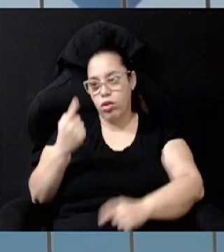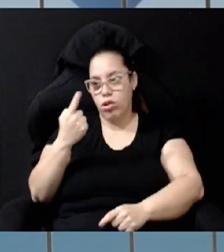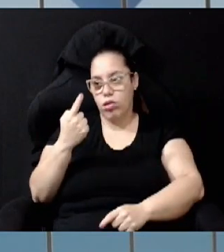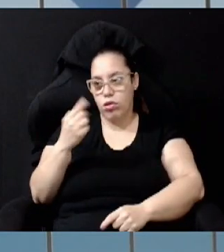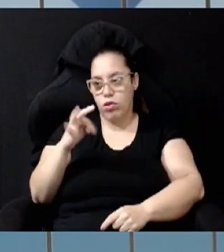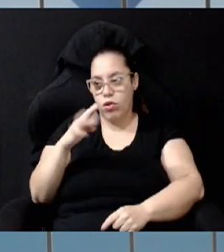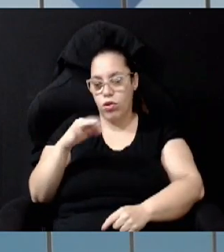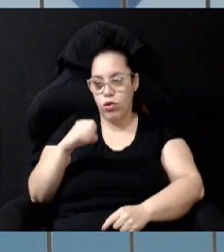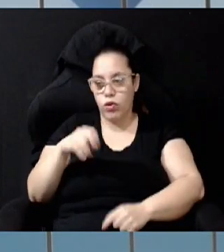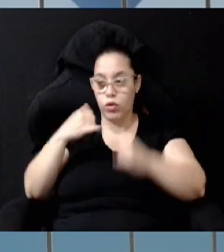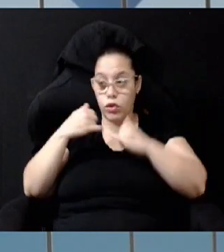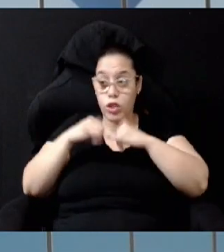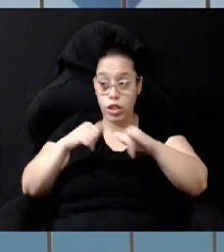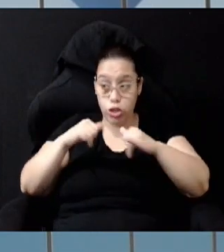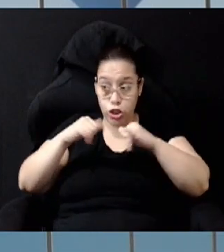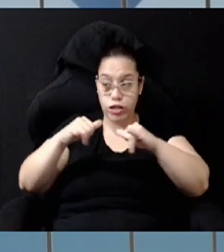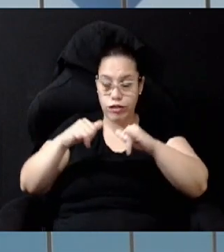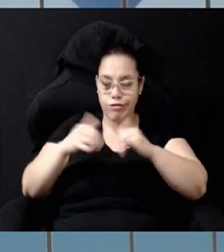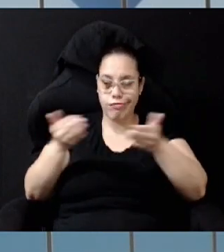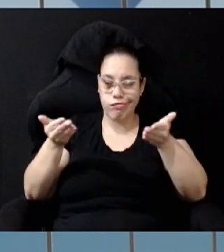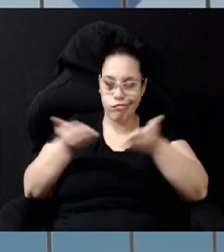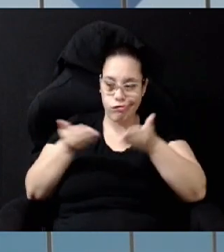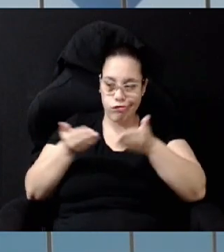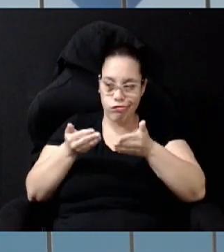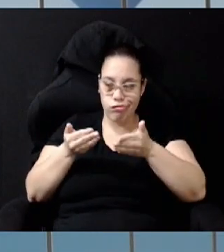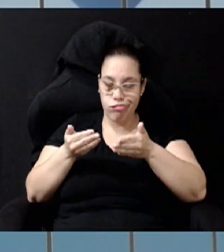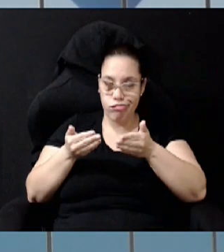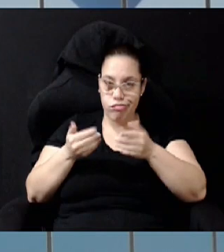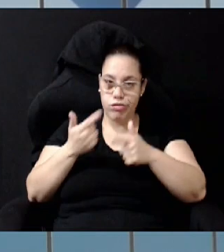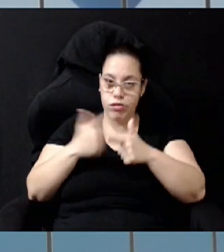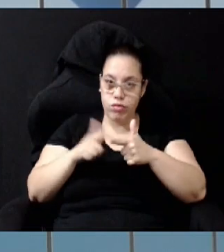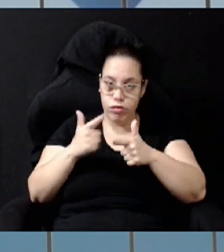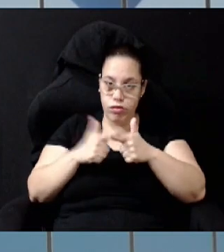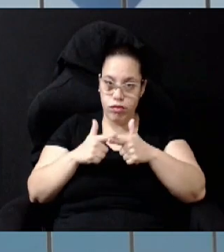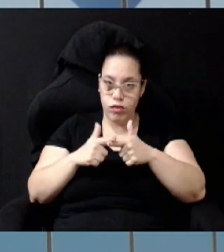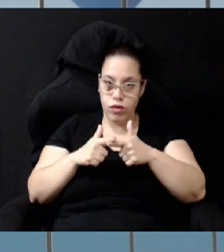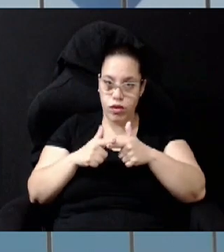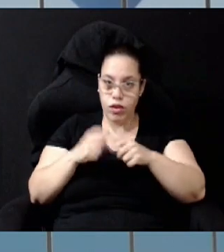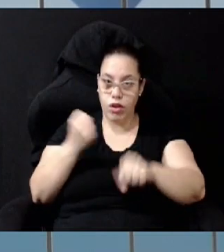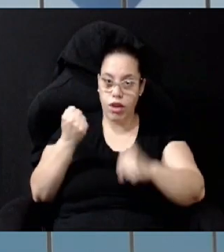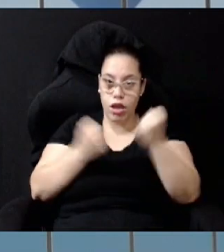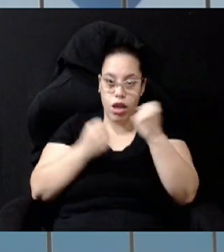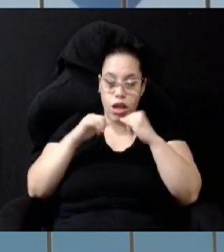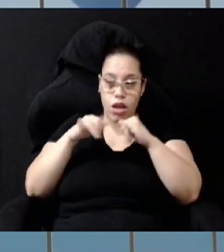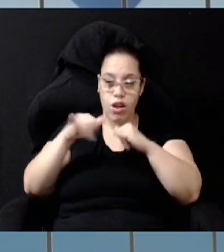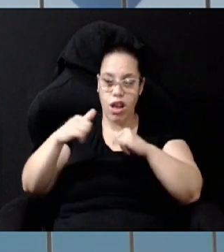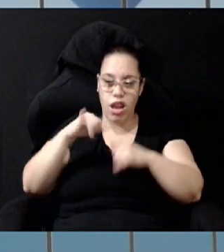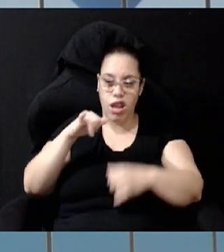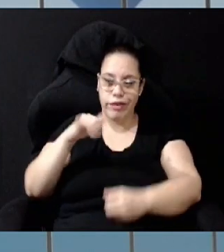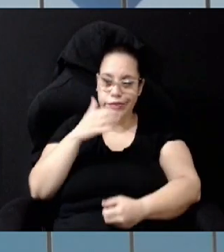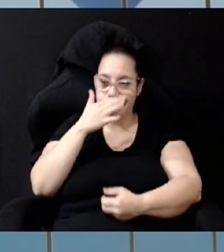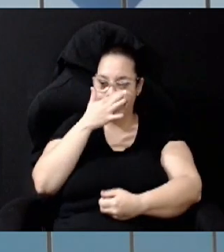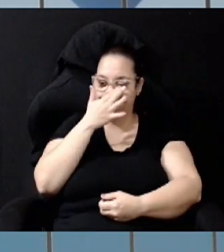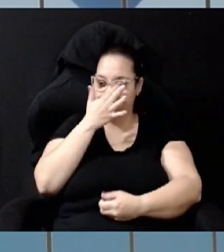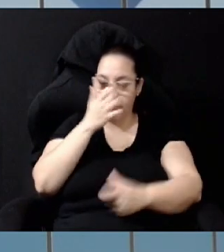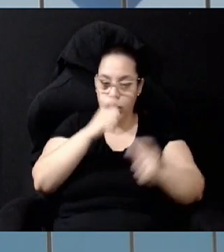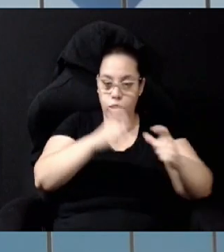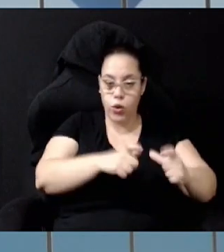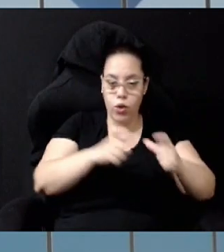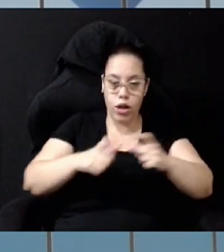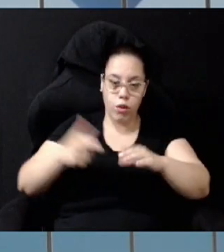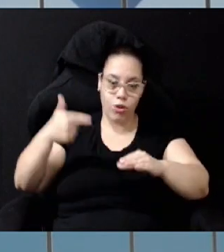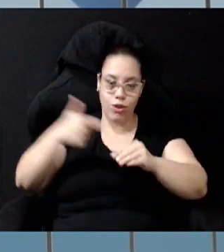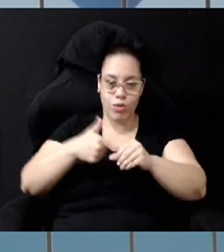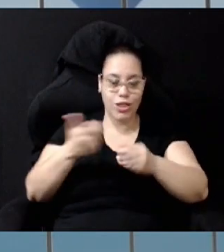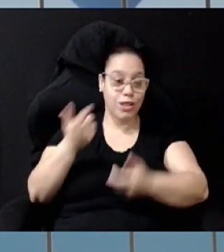energia. Hoje, um dos grandes problemas, acho que também de carro elétrico, você não tem quase pontos de abastecimento. Então,